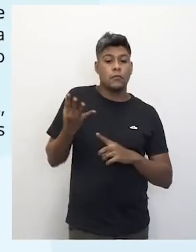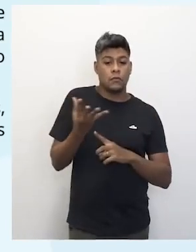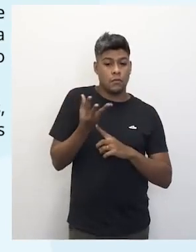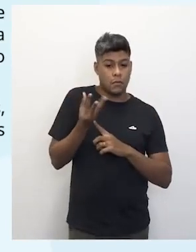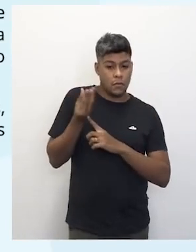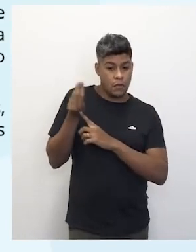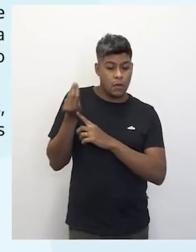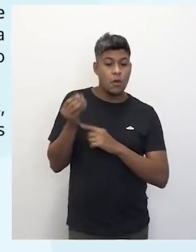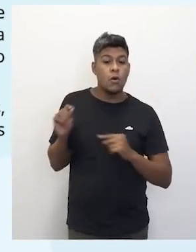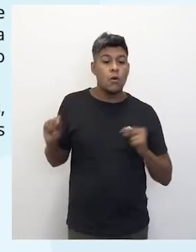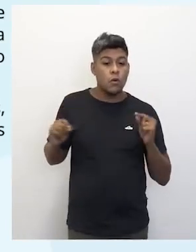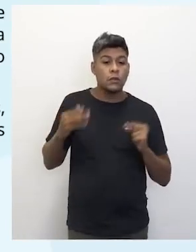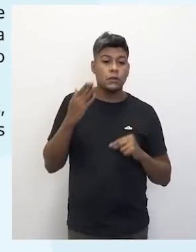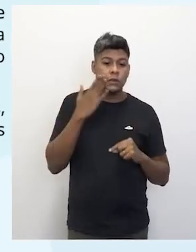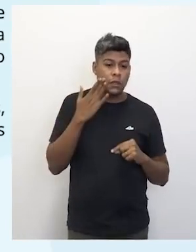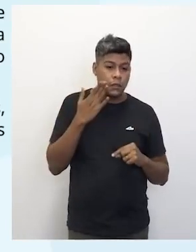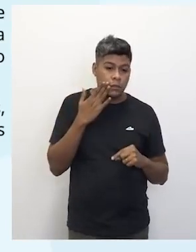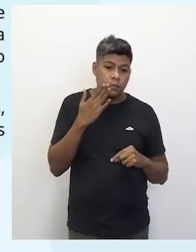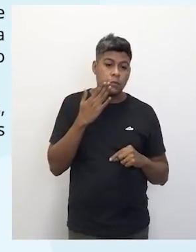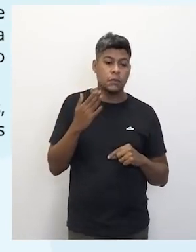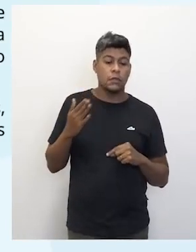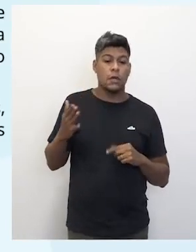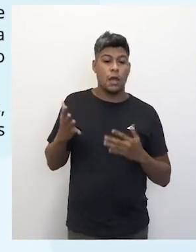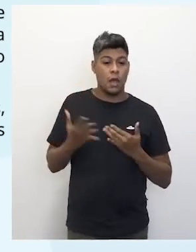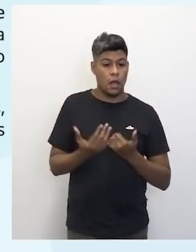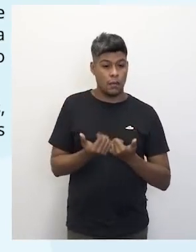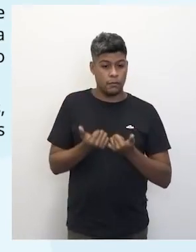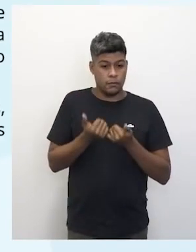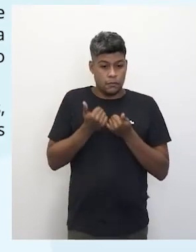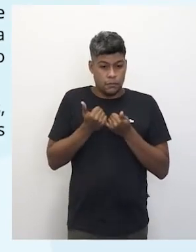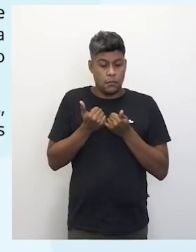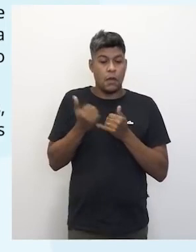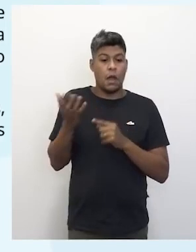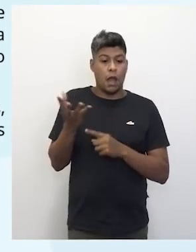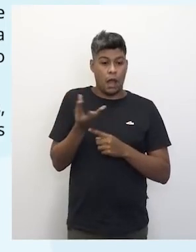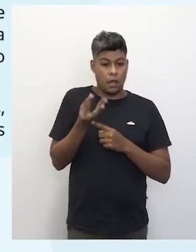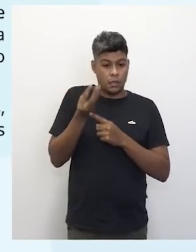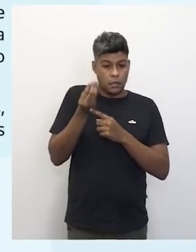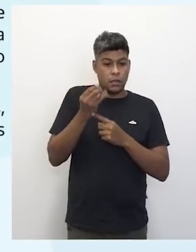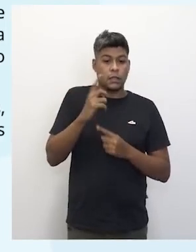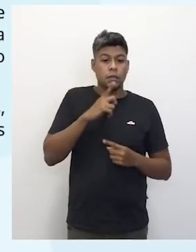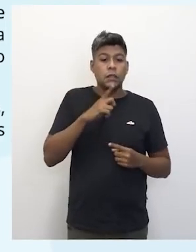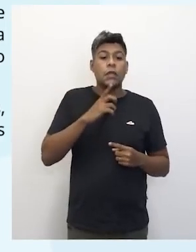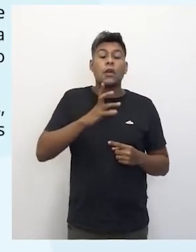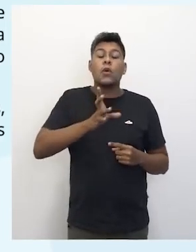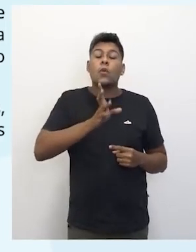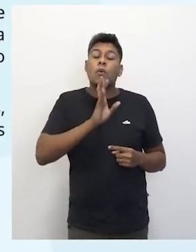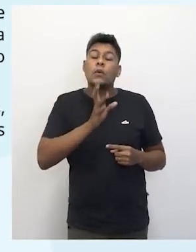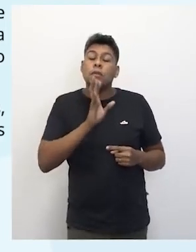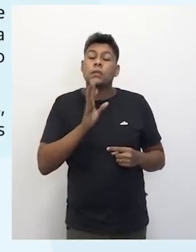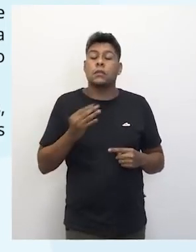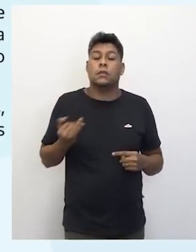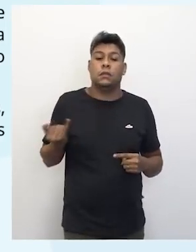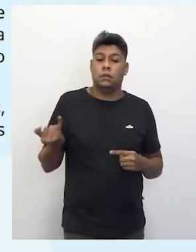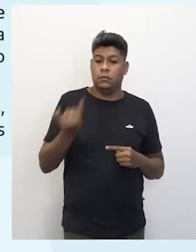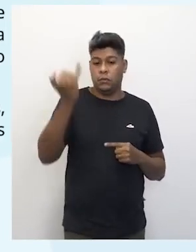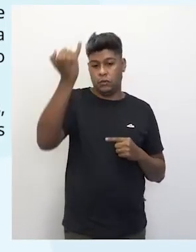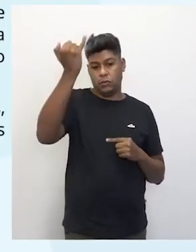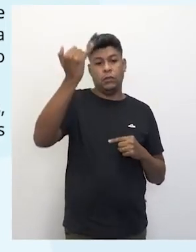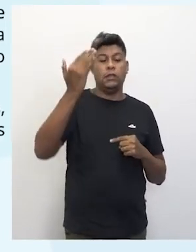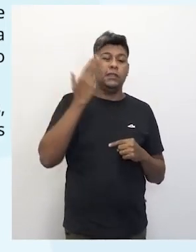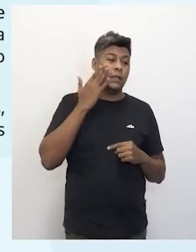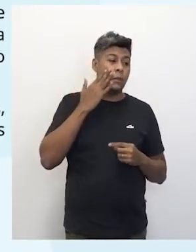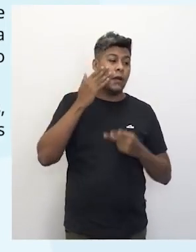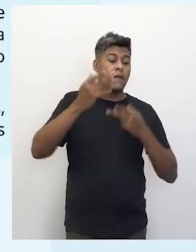né, que para ser considerado como patrimônio artístico, uma obra ela tem que ter a sua reconhecida relevância, ou seja, ela tem